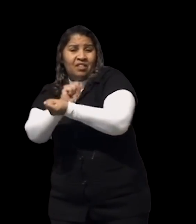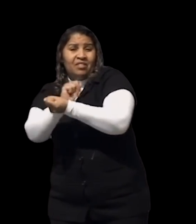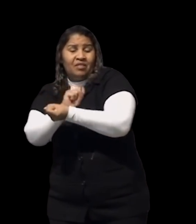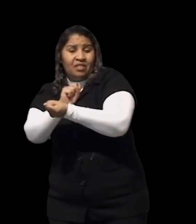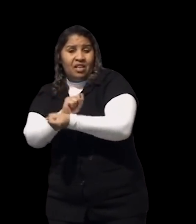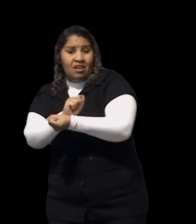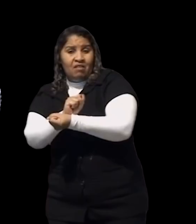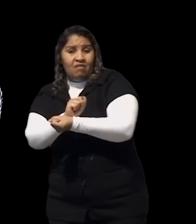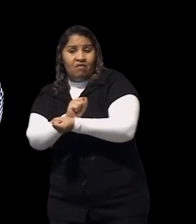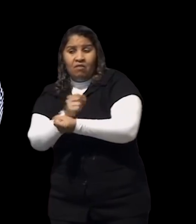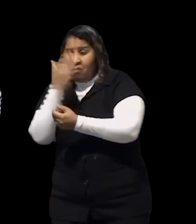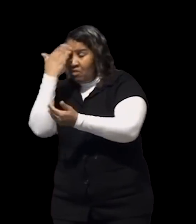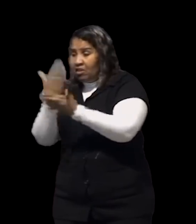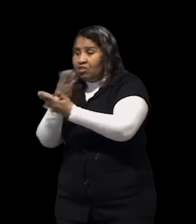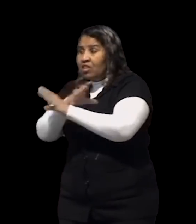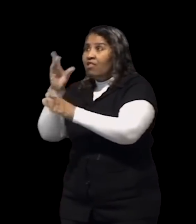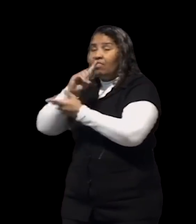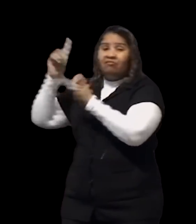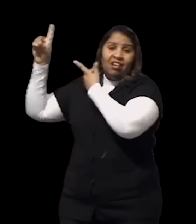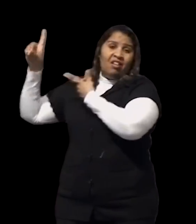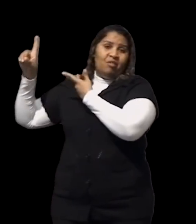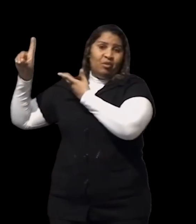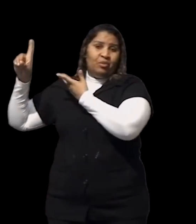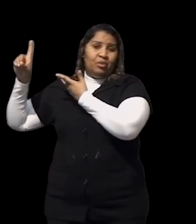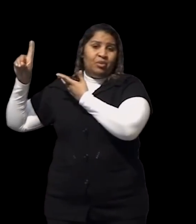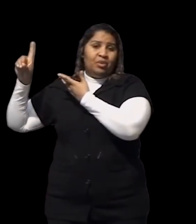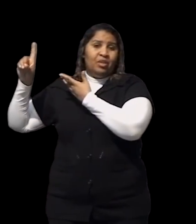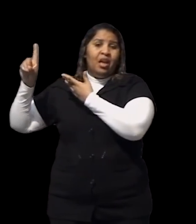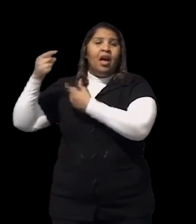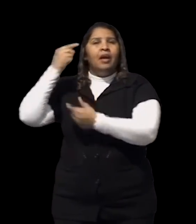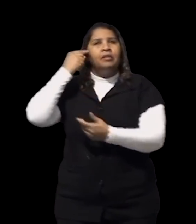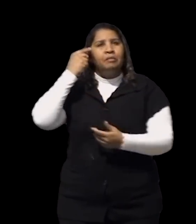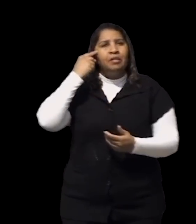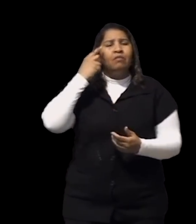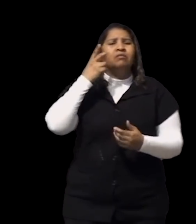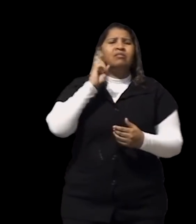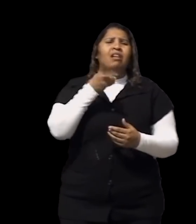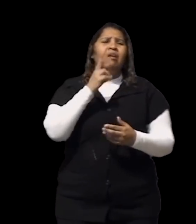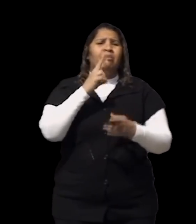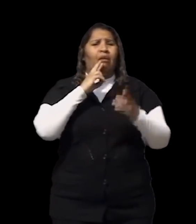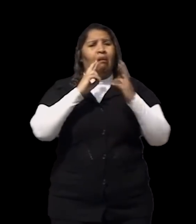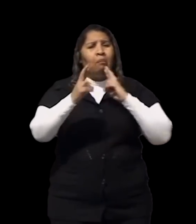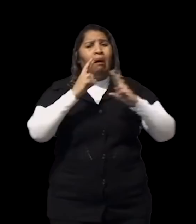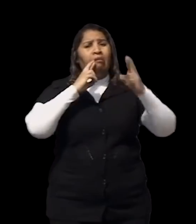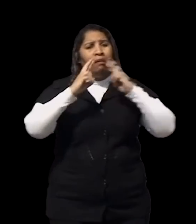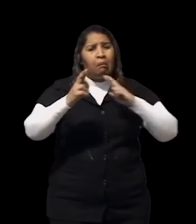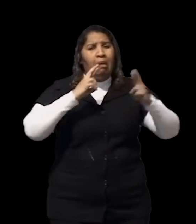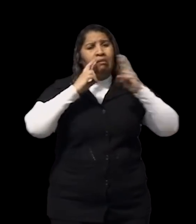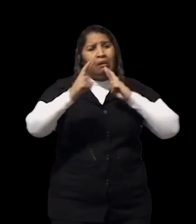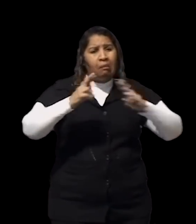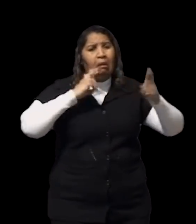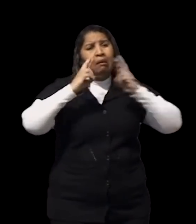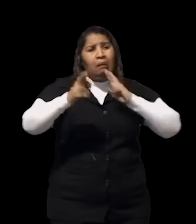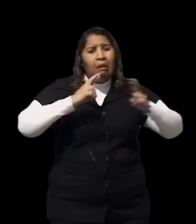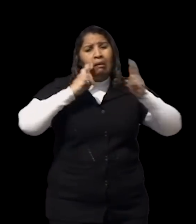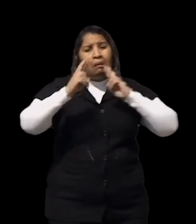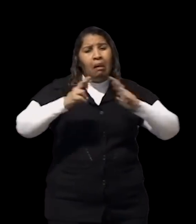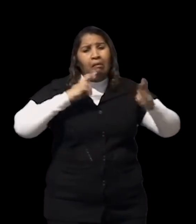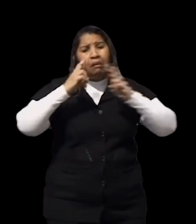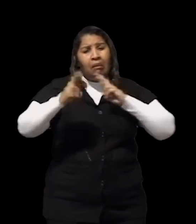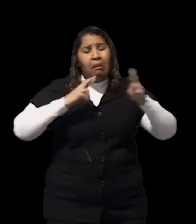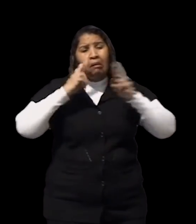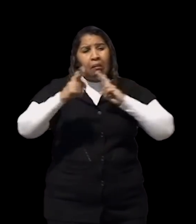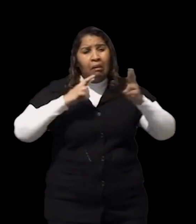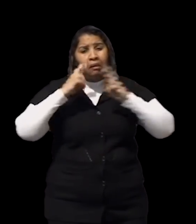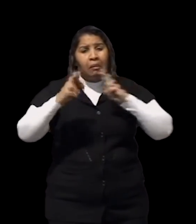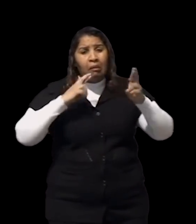gigantes são muito grandes as fortalezas são e os inimigos são muito fortes e eu não tenho condição de chegar lá